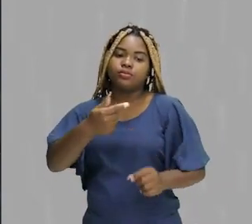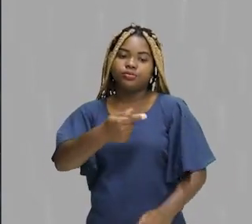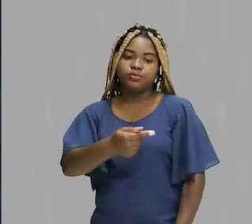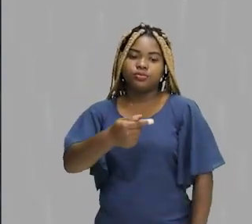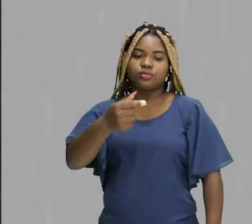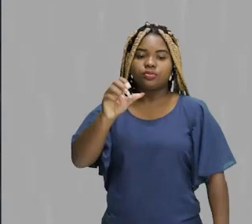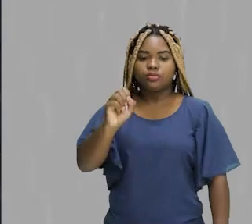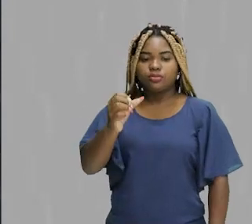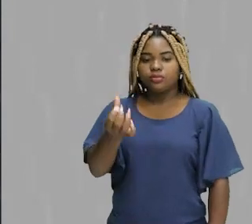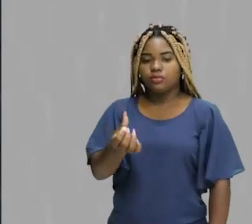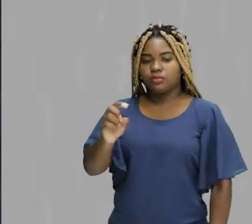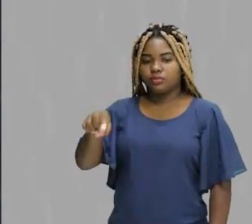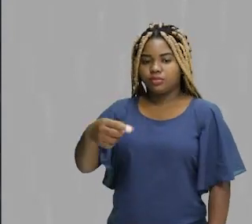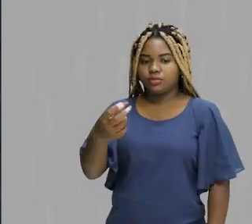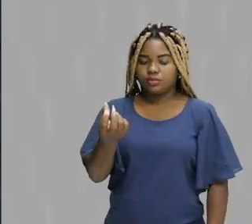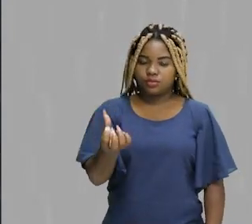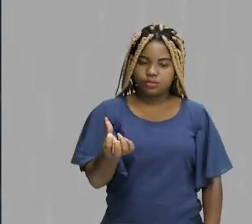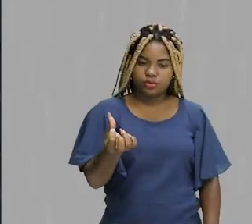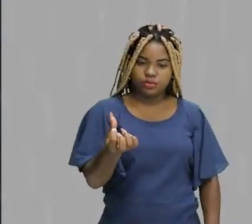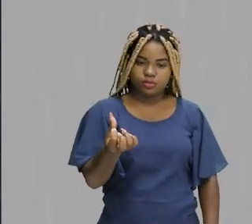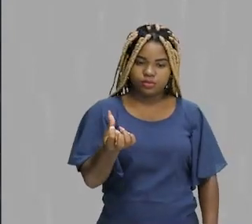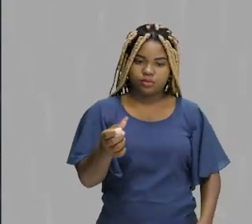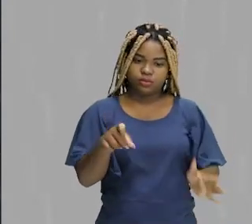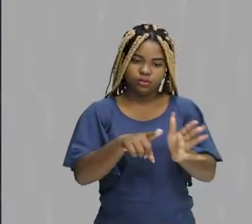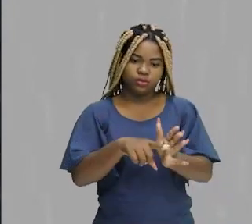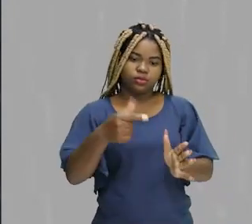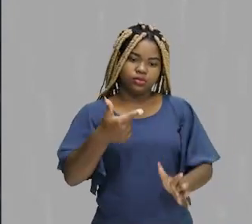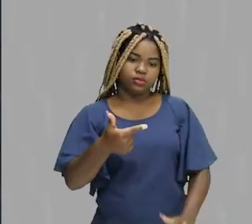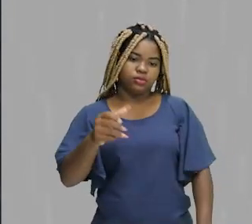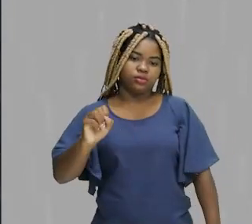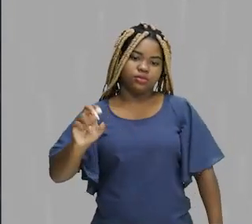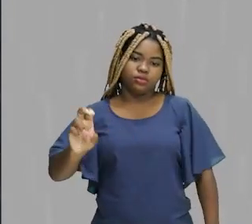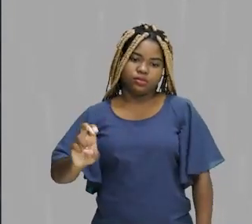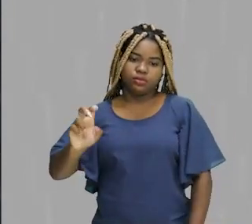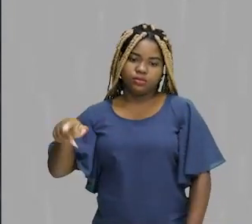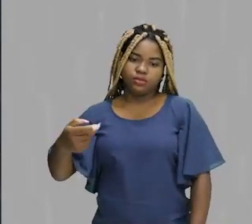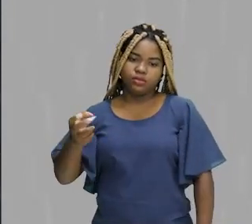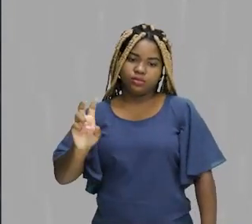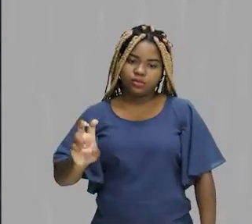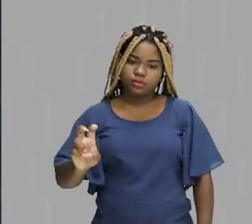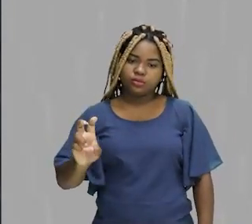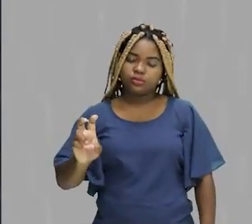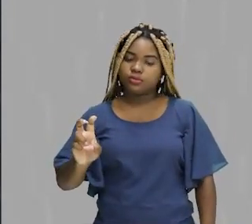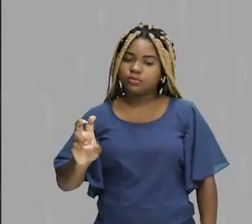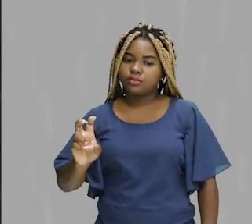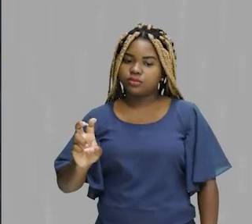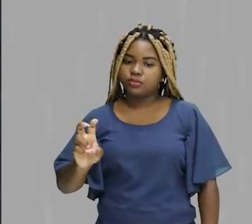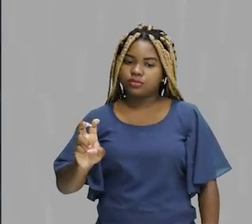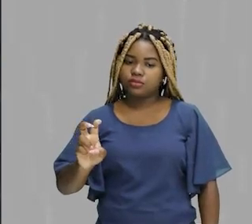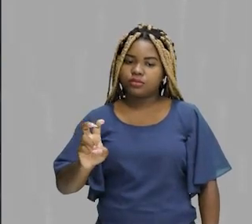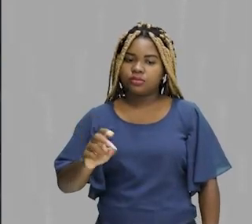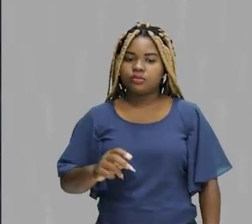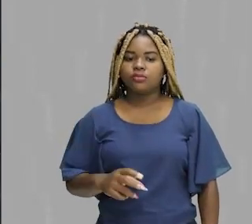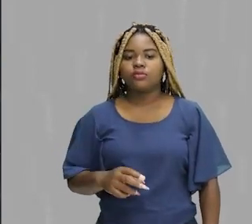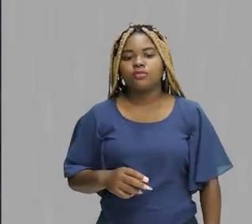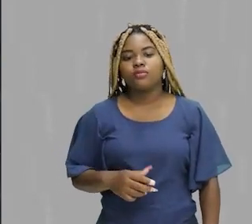786,6, menos 285,5, e aí, como no lugar dos reagentes, ficou